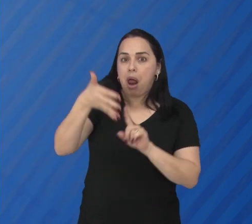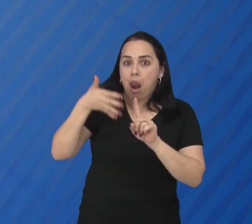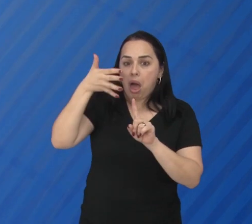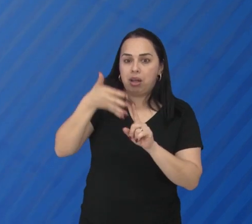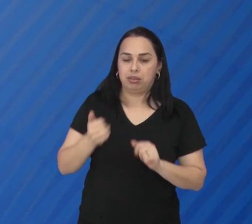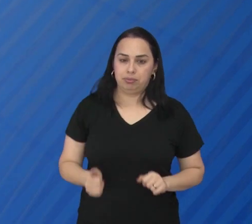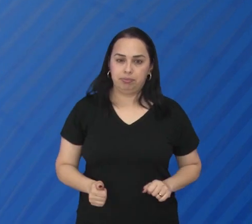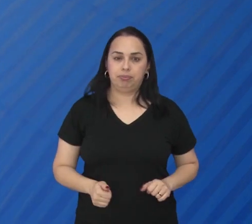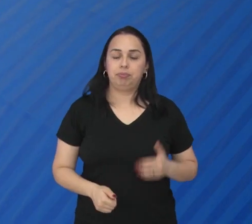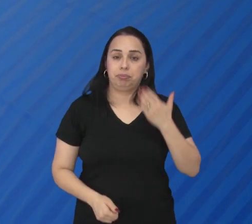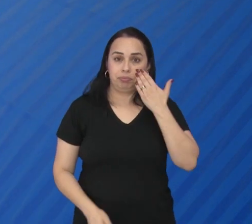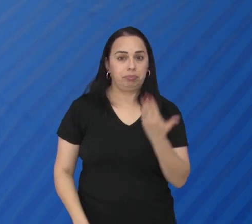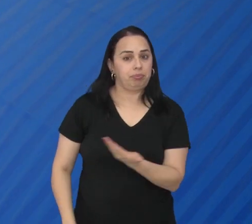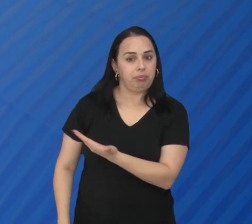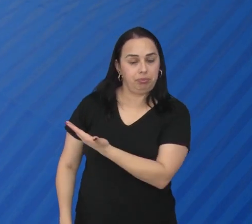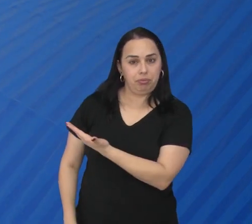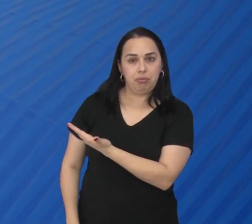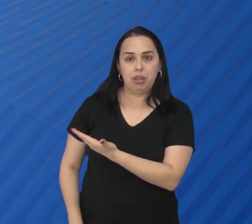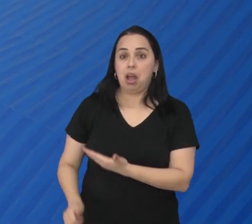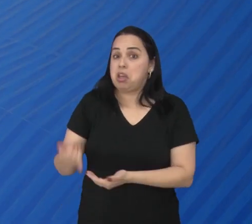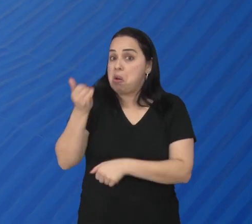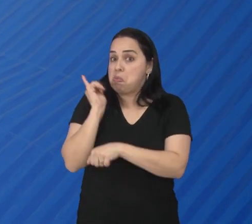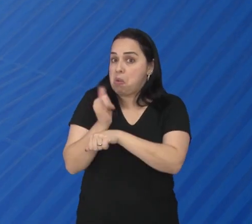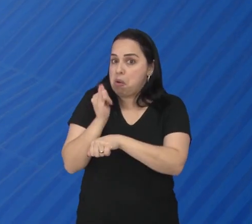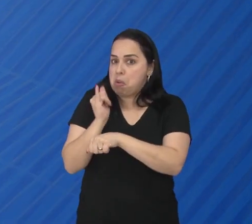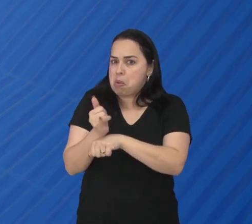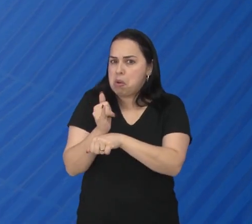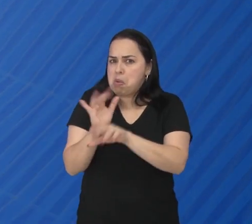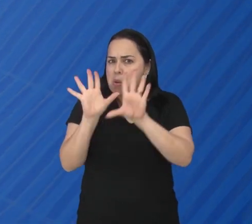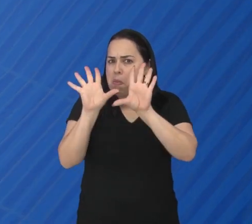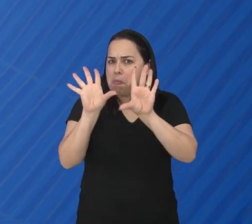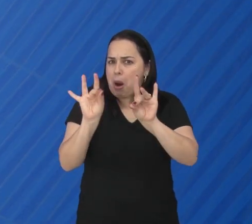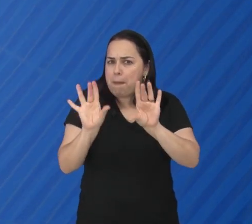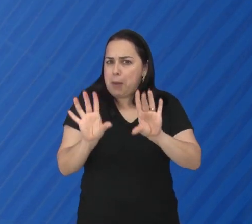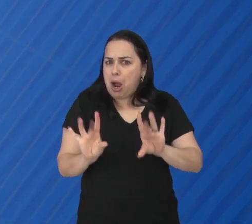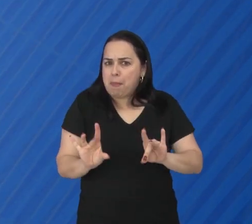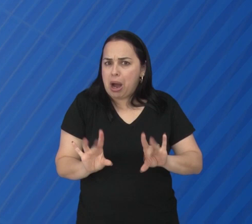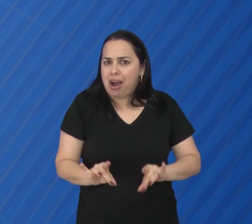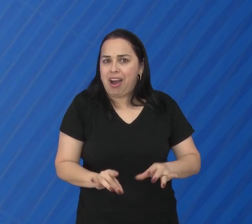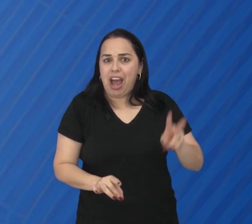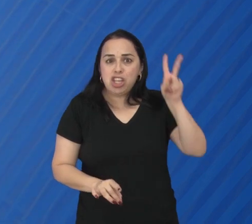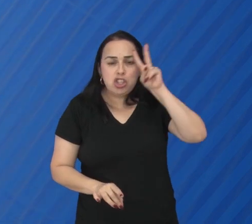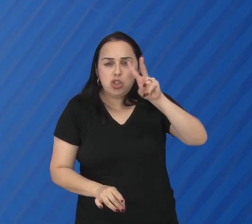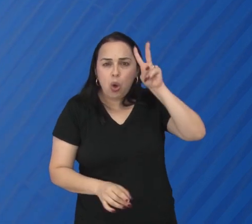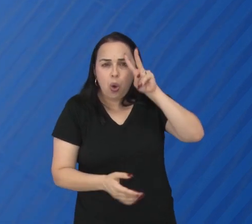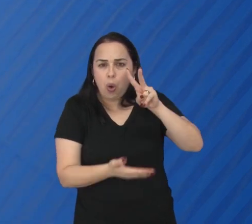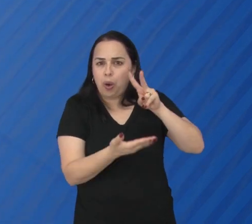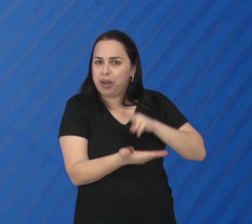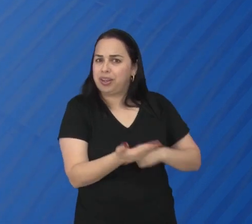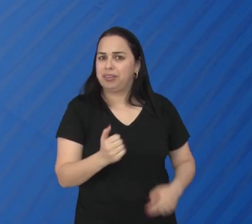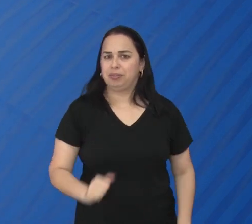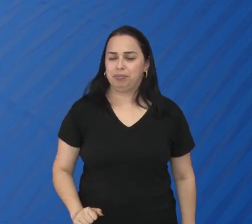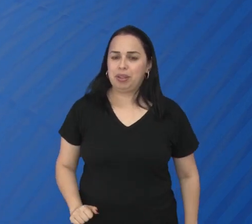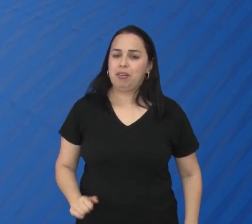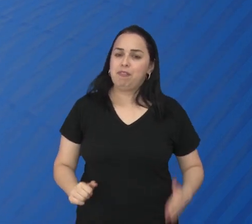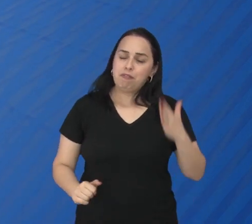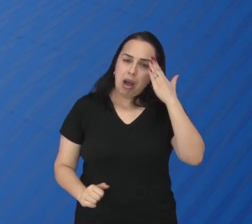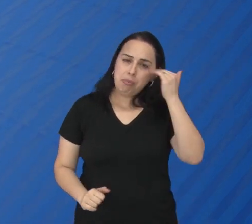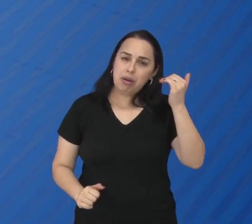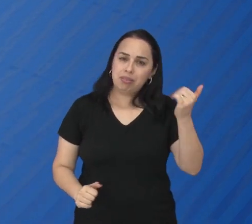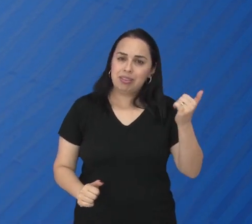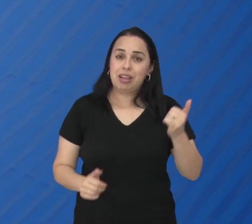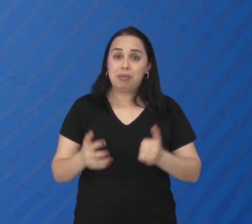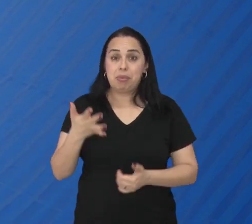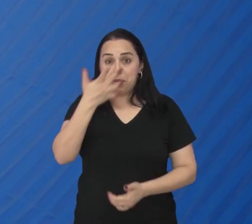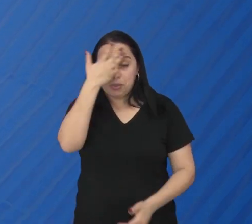escolas. Os trabalhos do grupo resultaram em um documentário contando todo o contexto histórico desse personagem tão icônico.